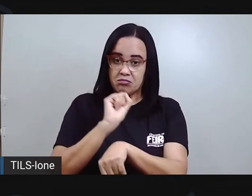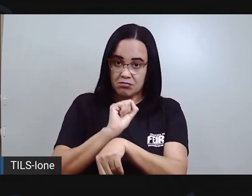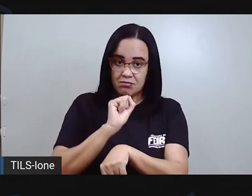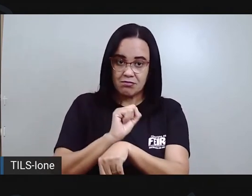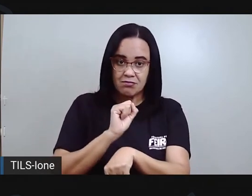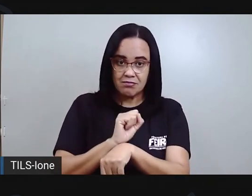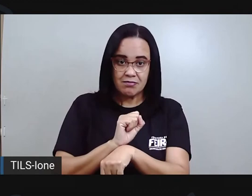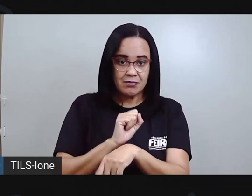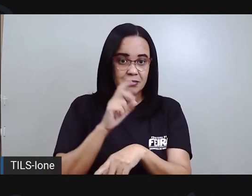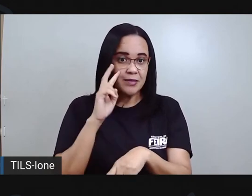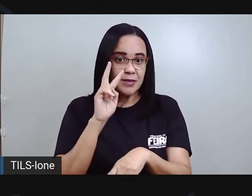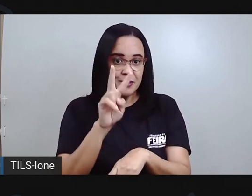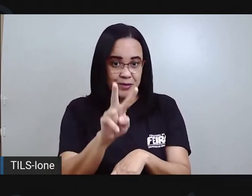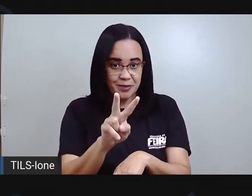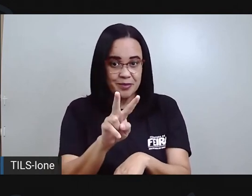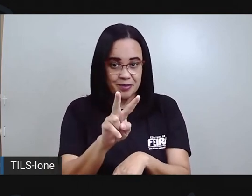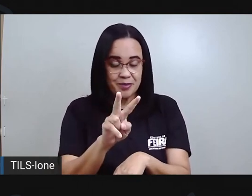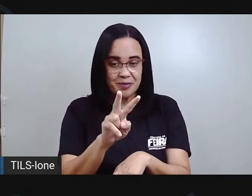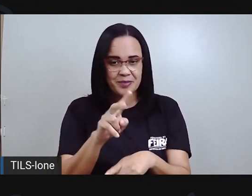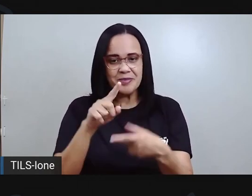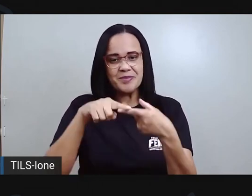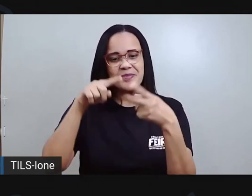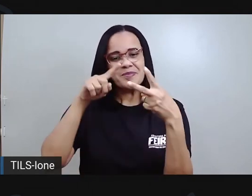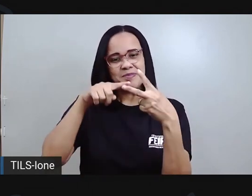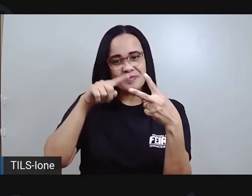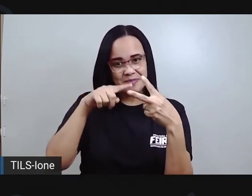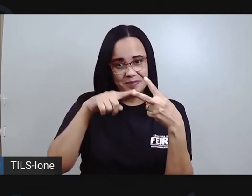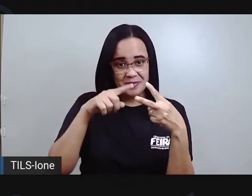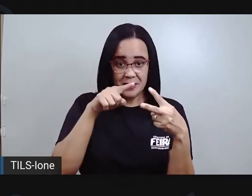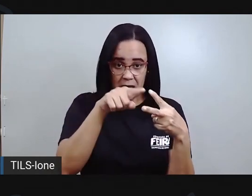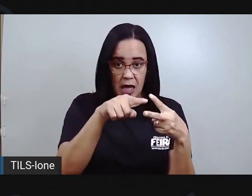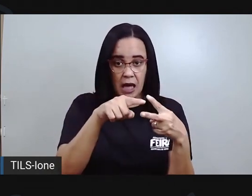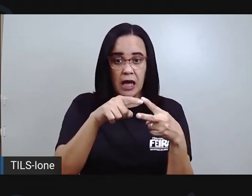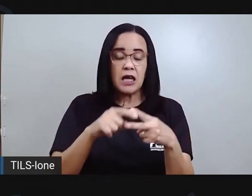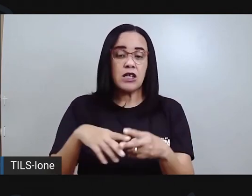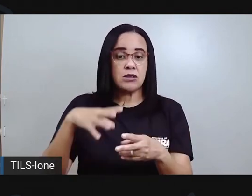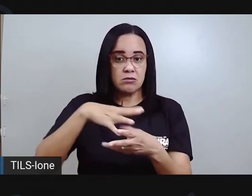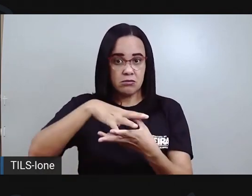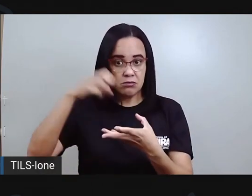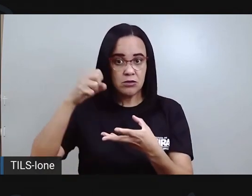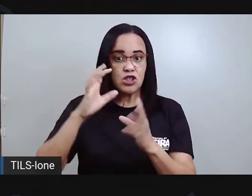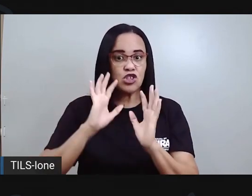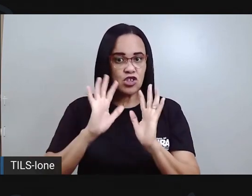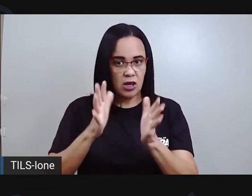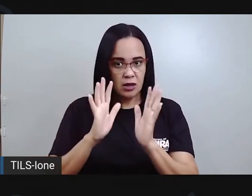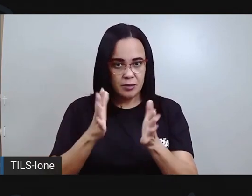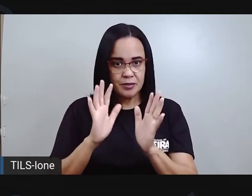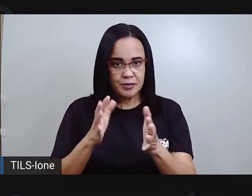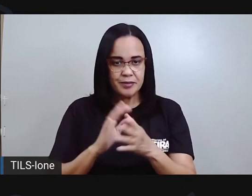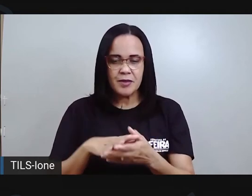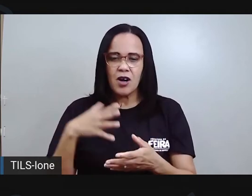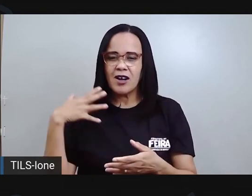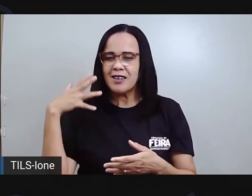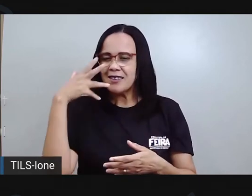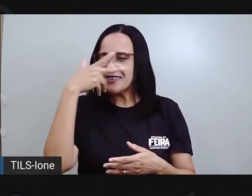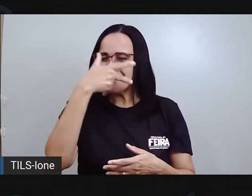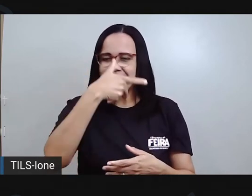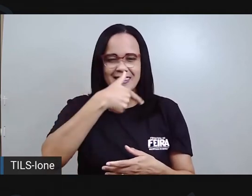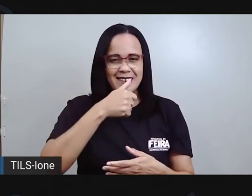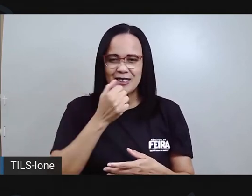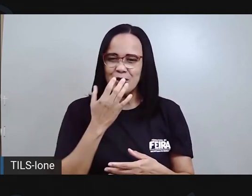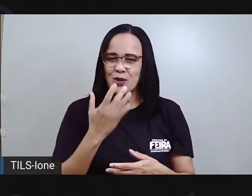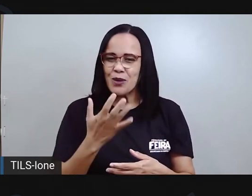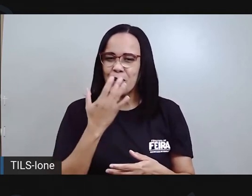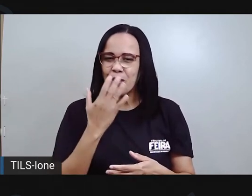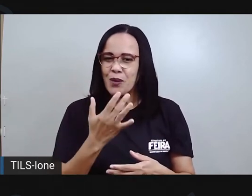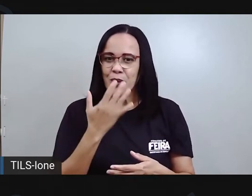da gente ir para o segundo passo. Olha o meu, esse aqui já está sequinho, tá vendo? Olha como ele ficou lindo. Olhe como